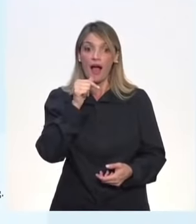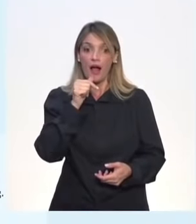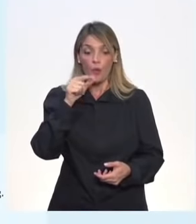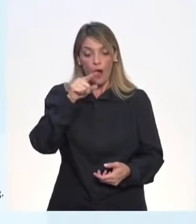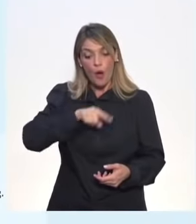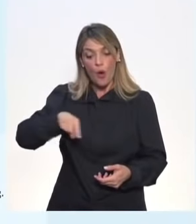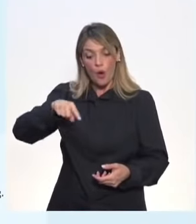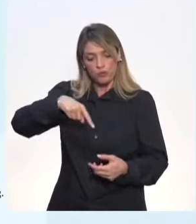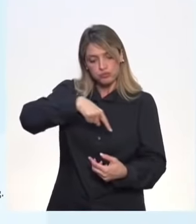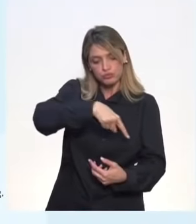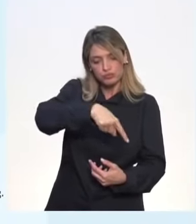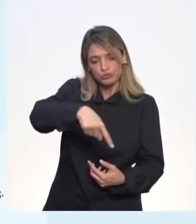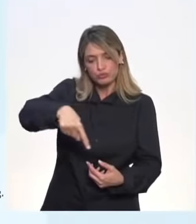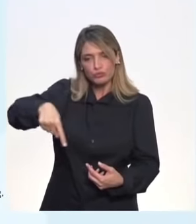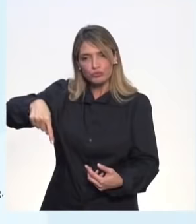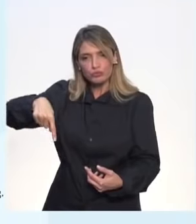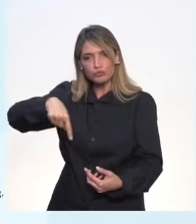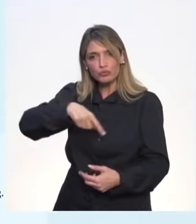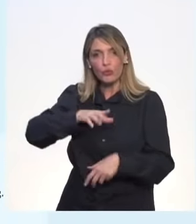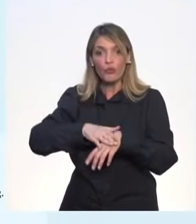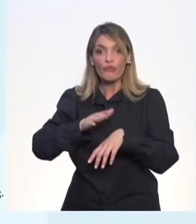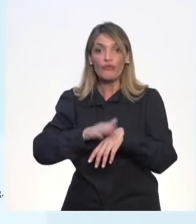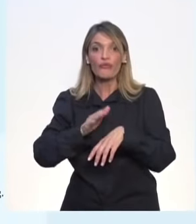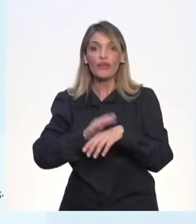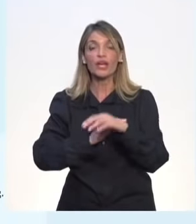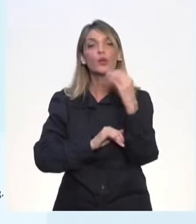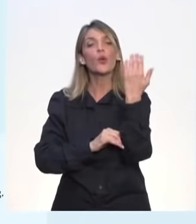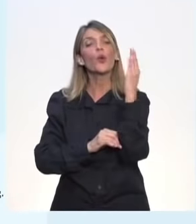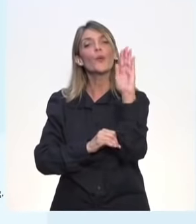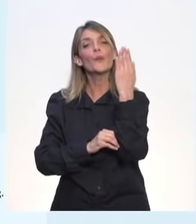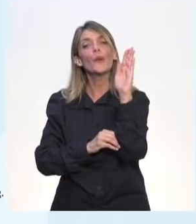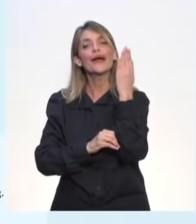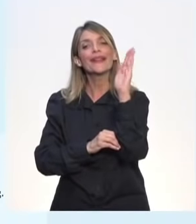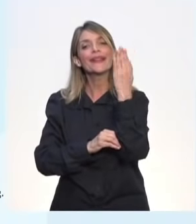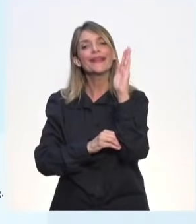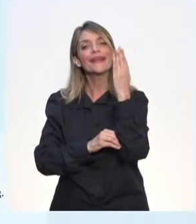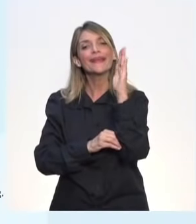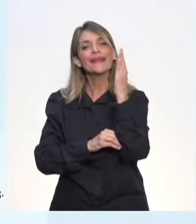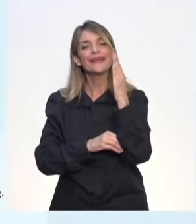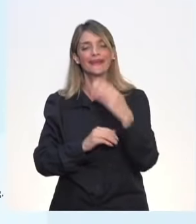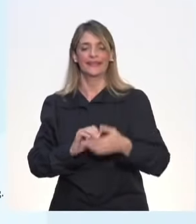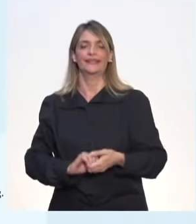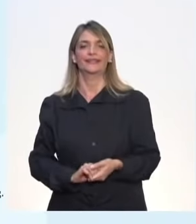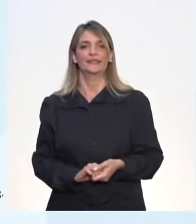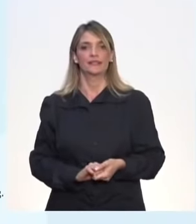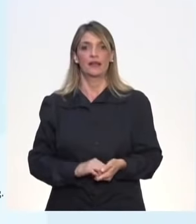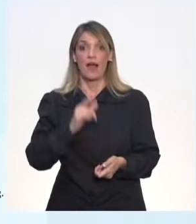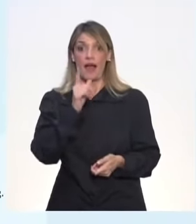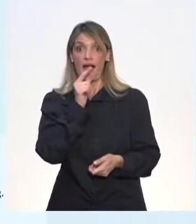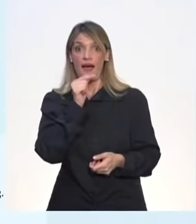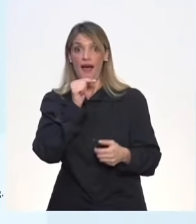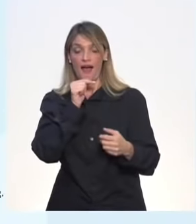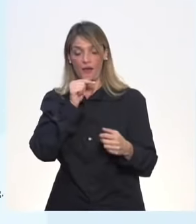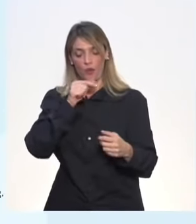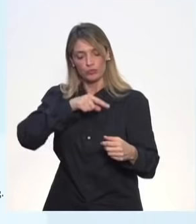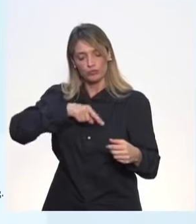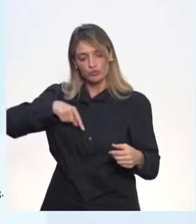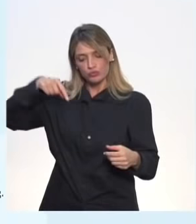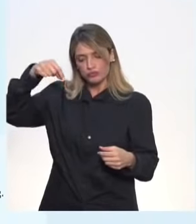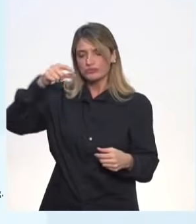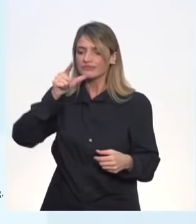roda d'água feita de madeira artesanal e tudo mais que o próprio nome já tá falando a água cai ali